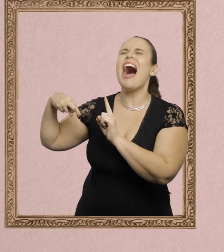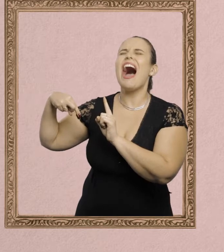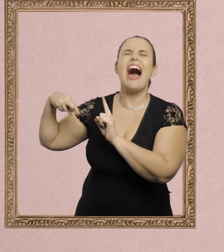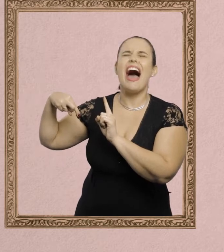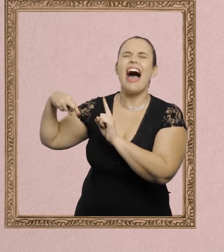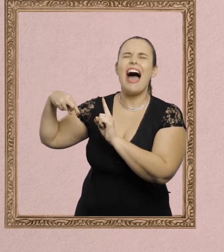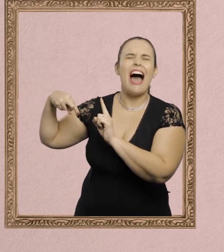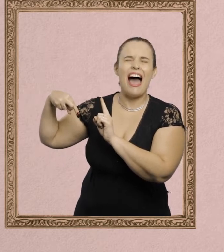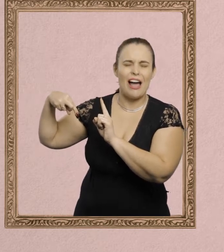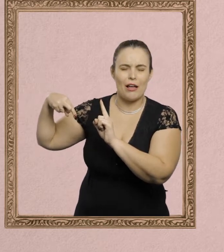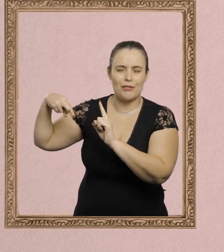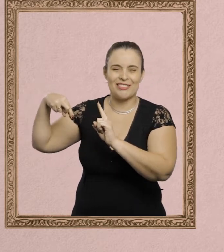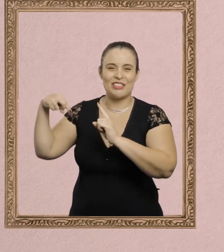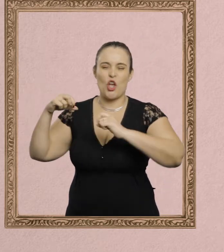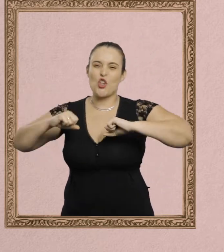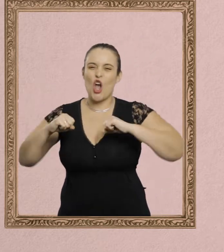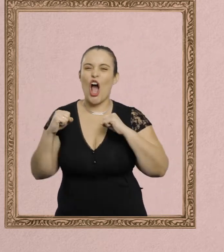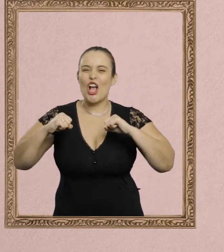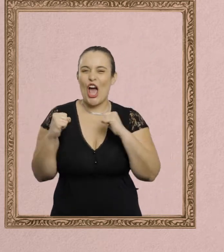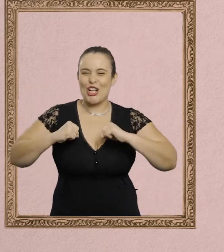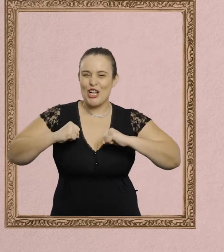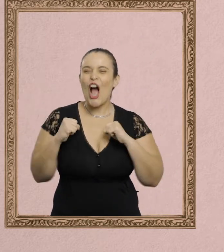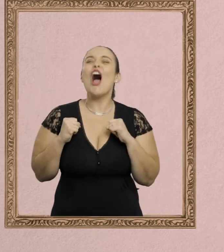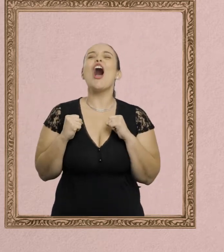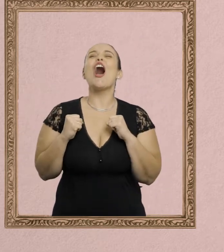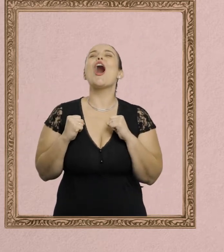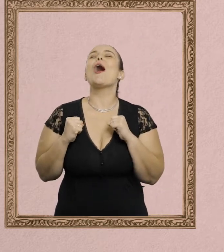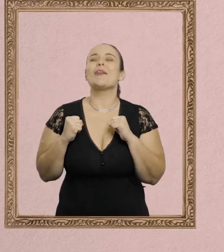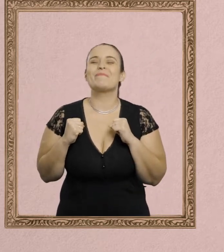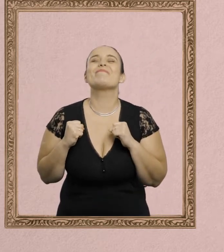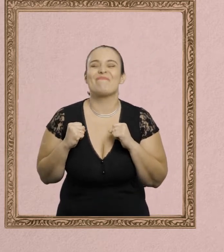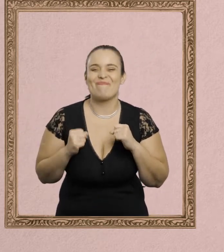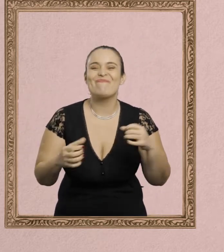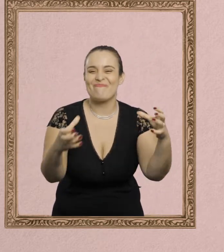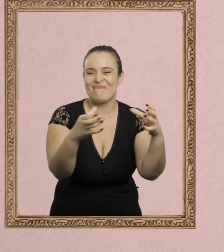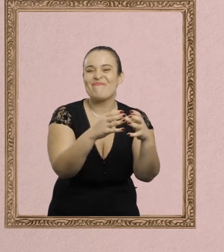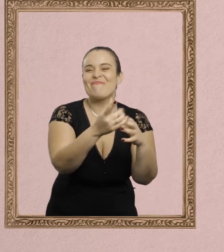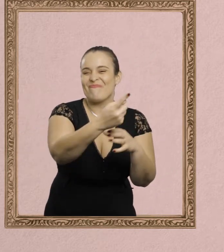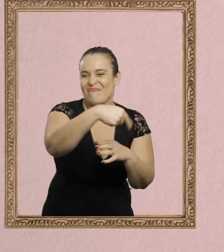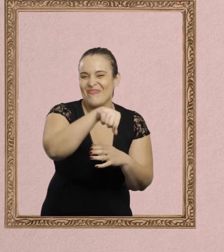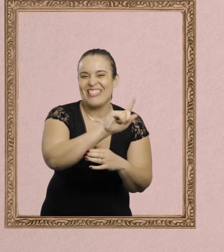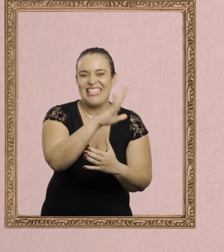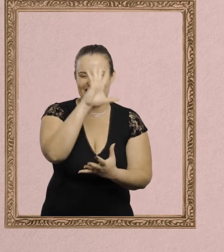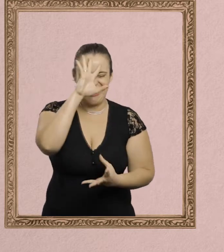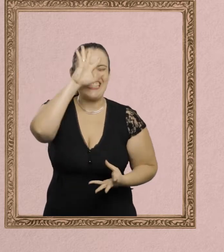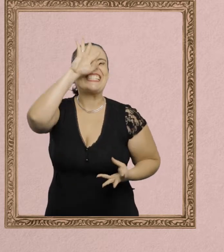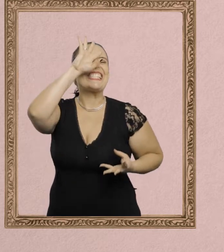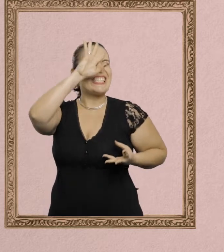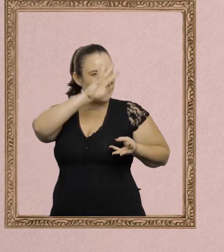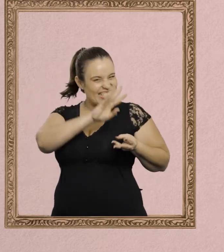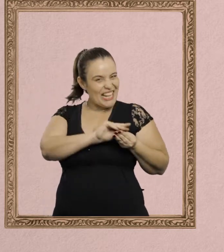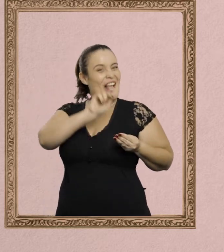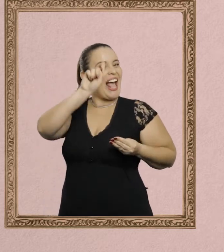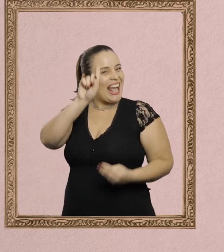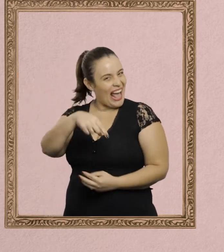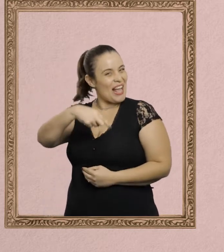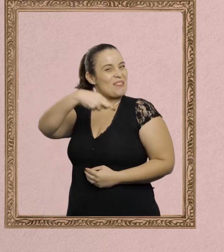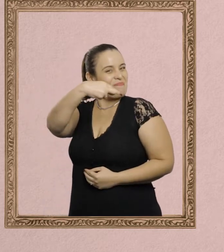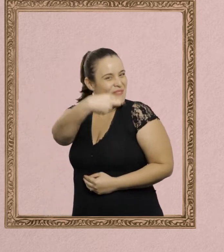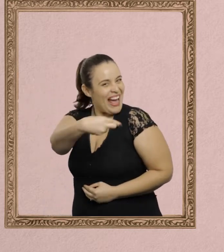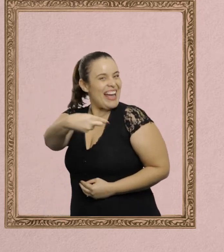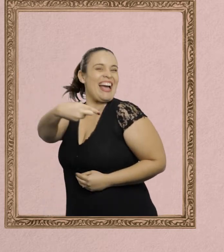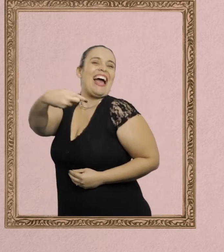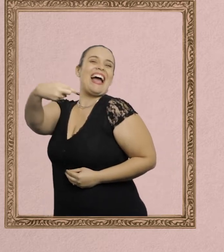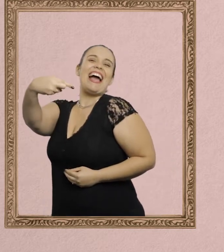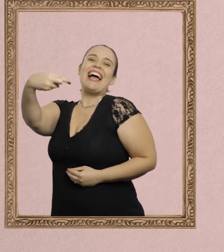terrível. Depois do grito, ouviram um cocoricó! Os meninos entenderam bem. Era Peter que